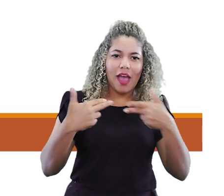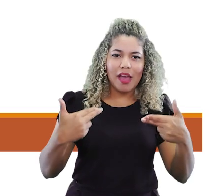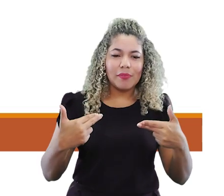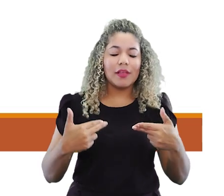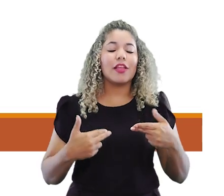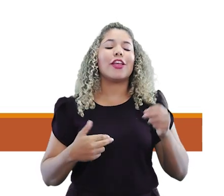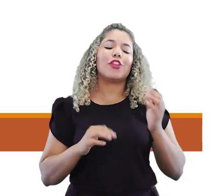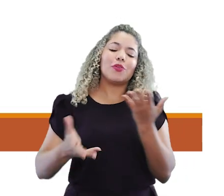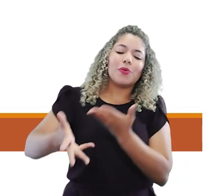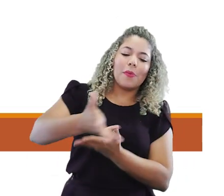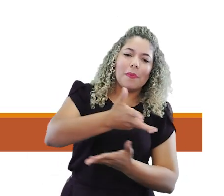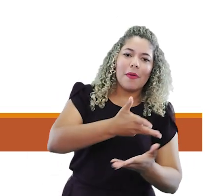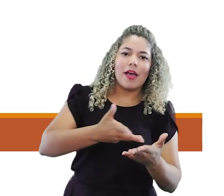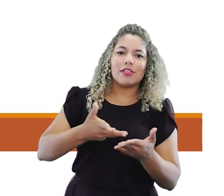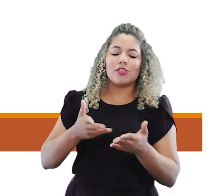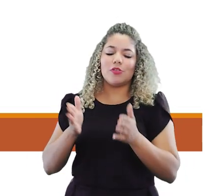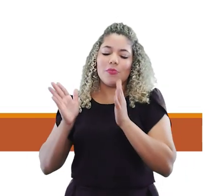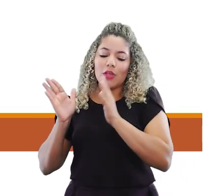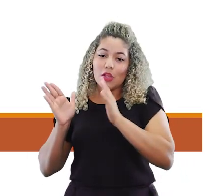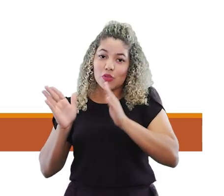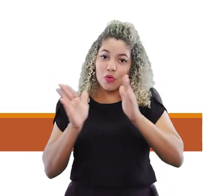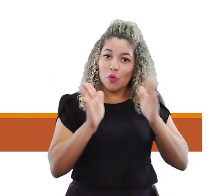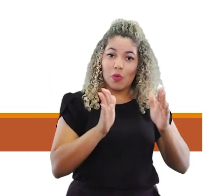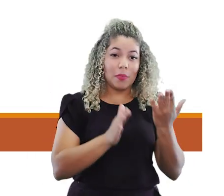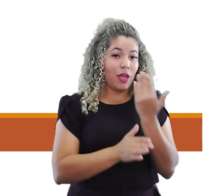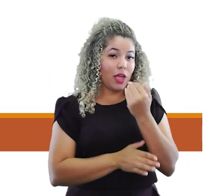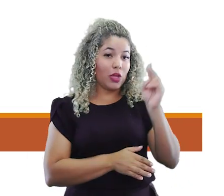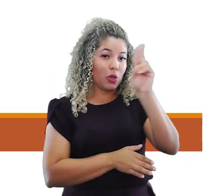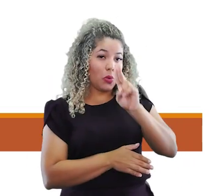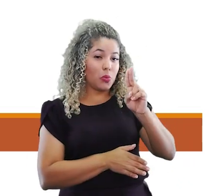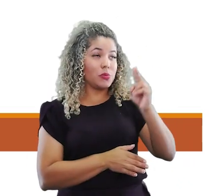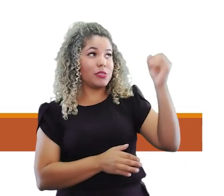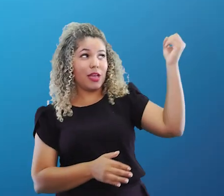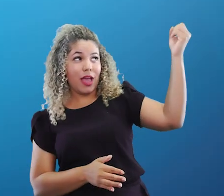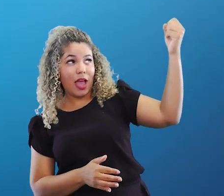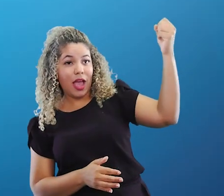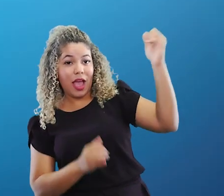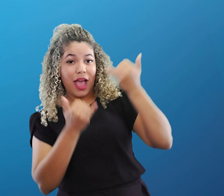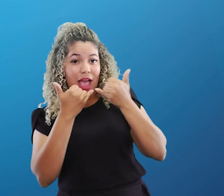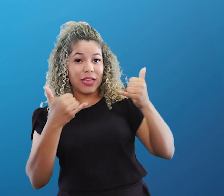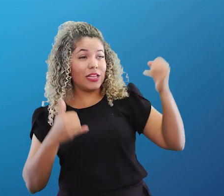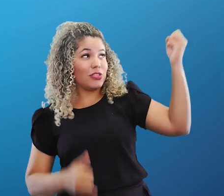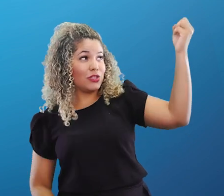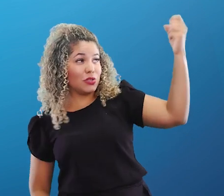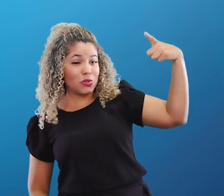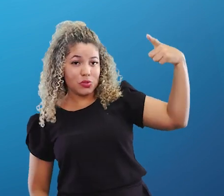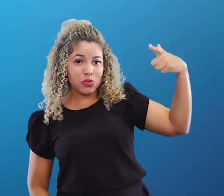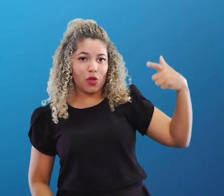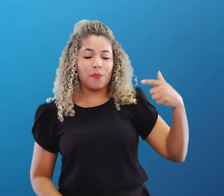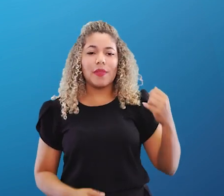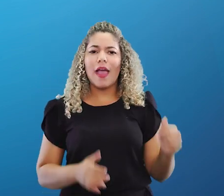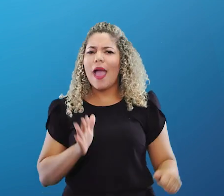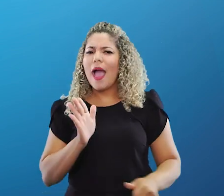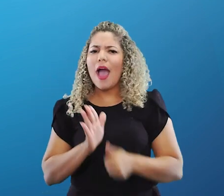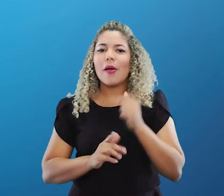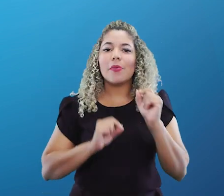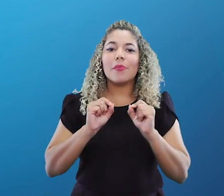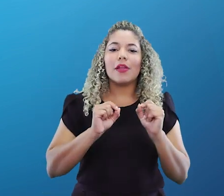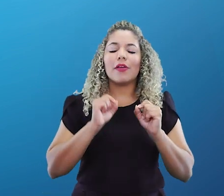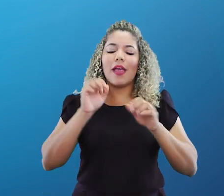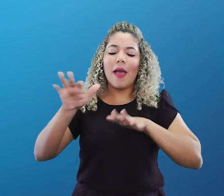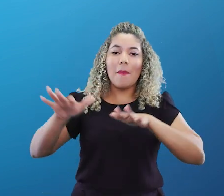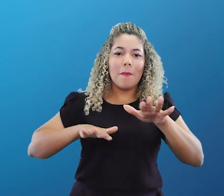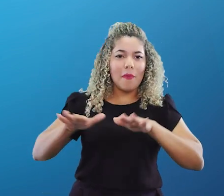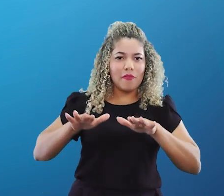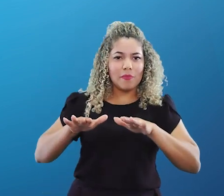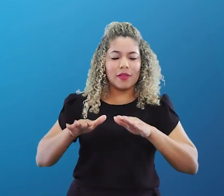e todos eles participam de uma cadeia alimentar que utiliza a energia vinda do Sol. E a primeira fonte de energia é aquela que vem do